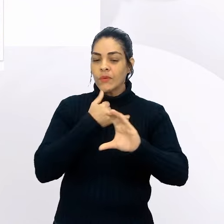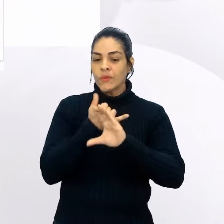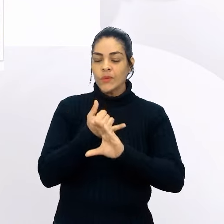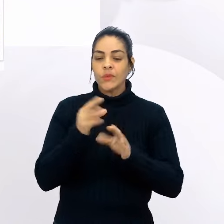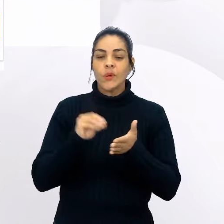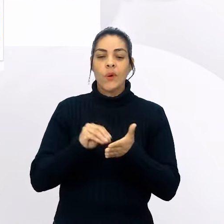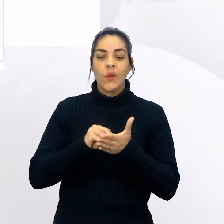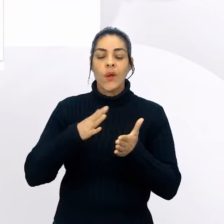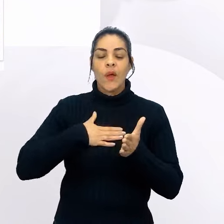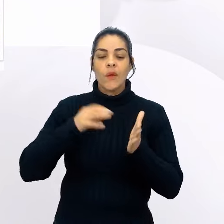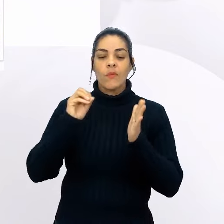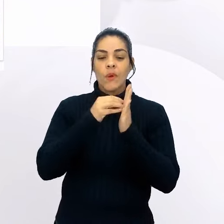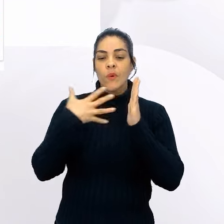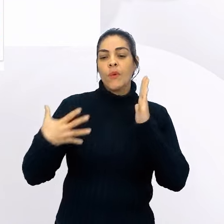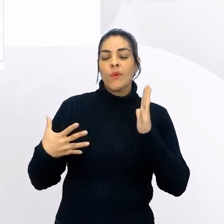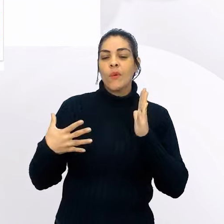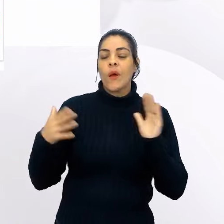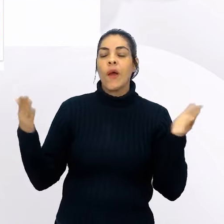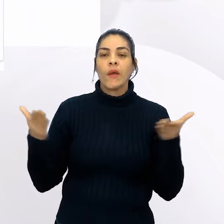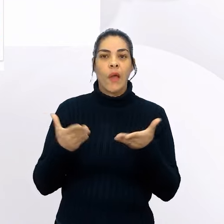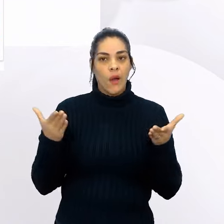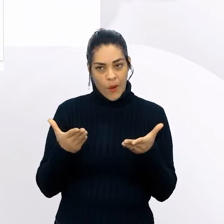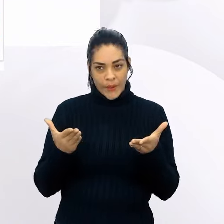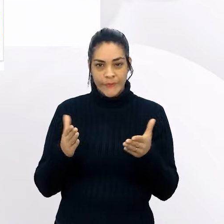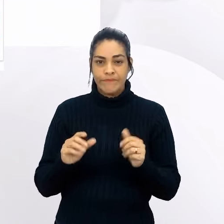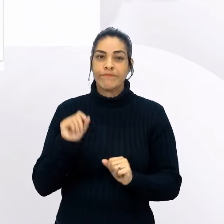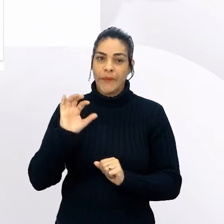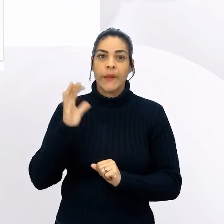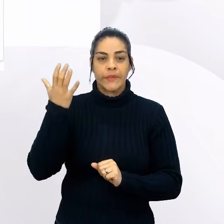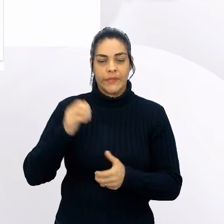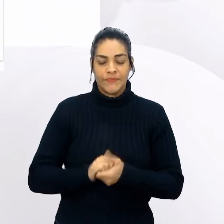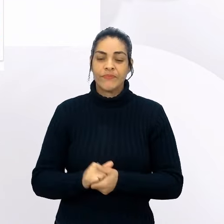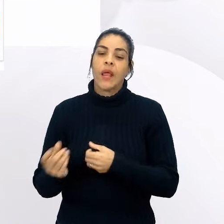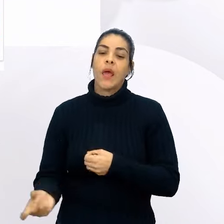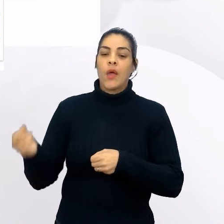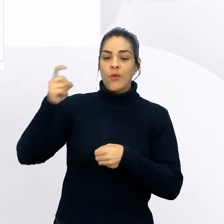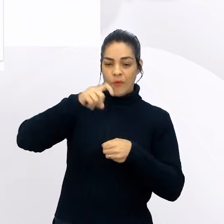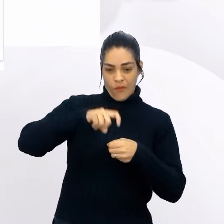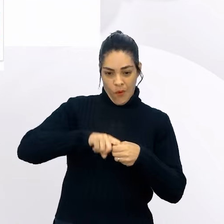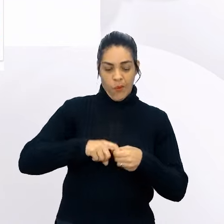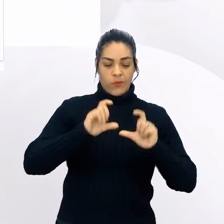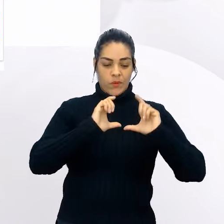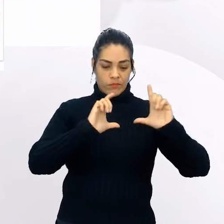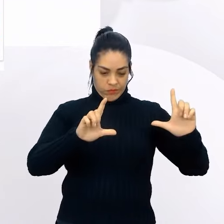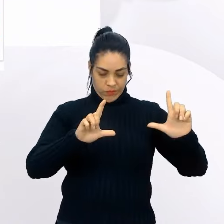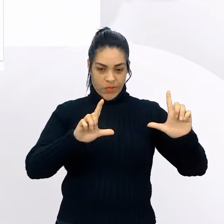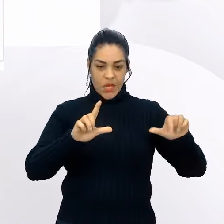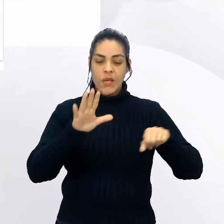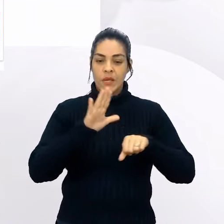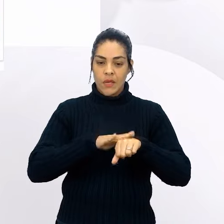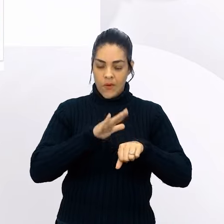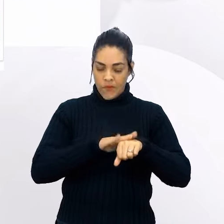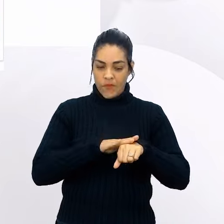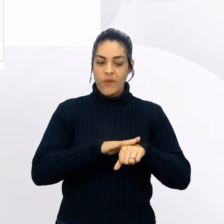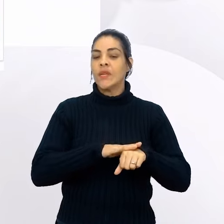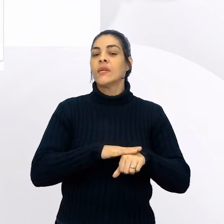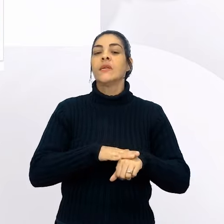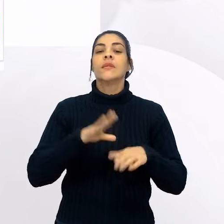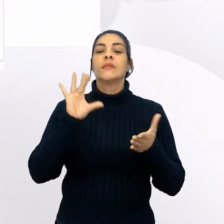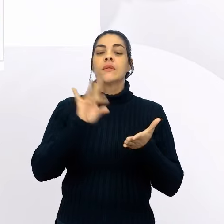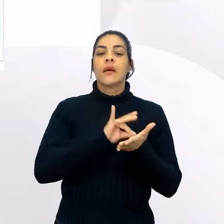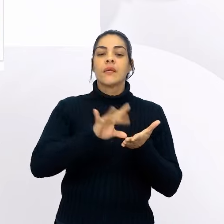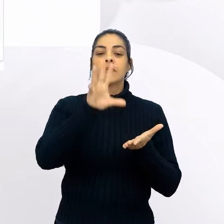currículo. E agora? Aí eu volto lá na, onde eu fiz a inscrição e vou editar. Ou eu não subi